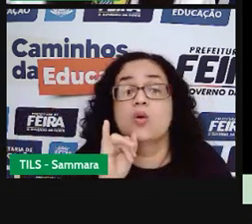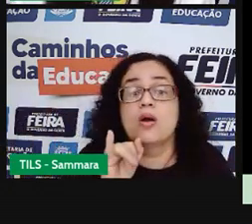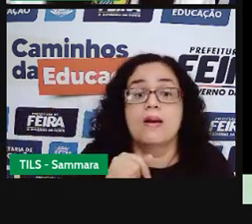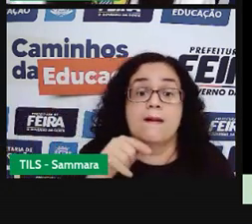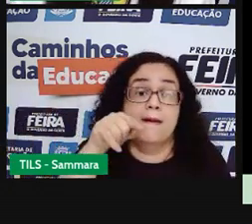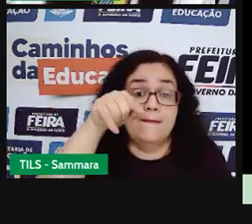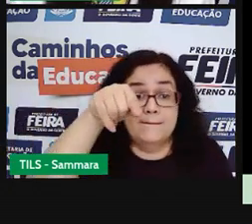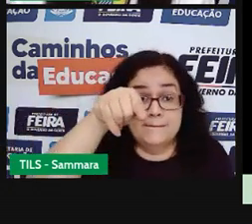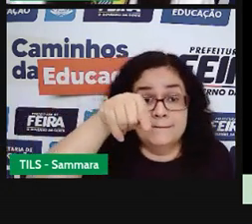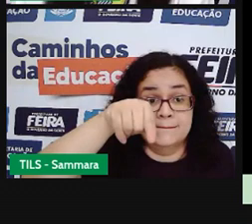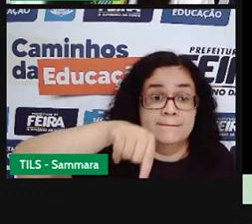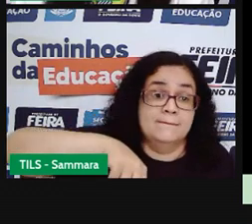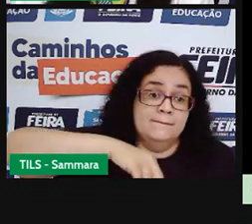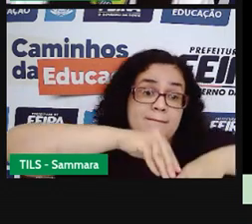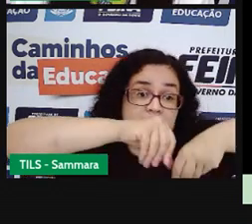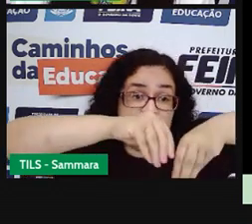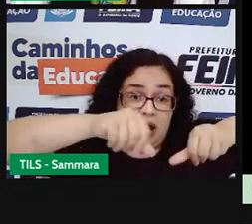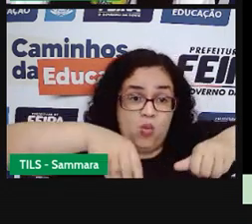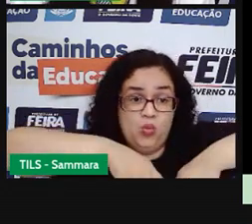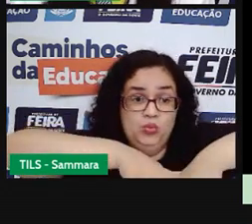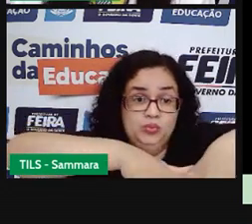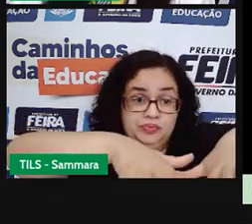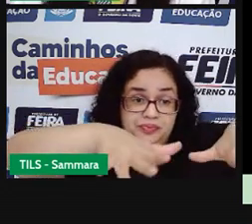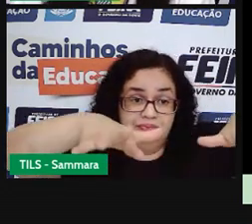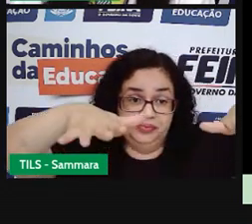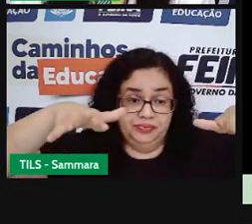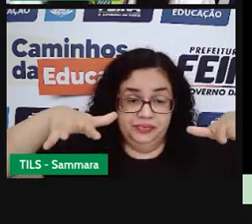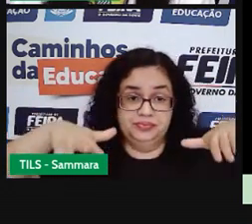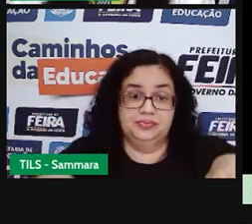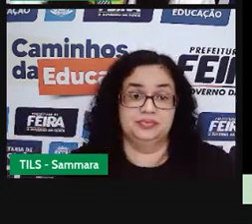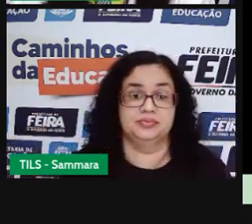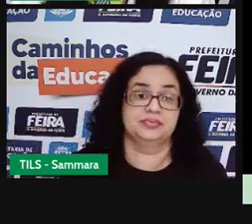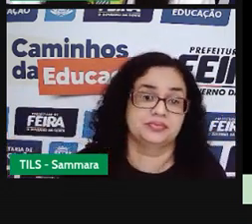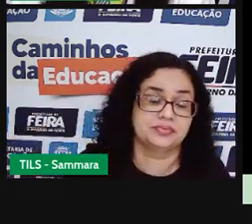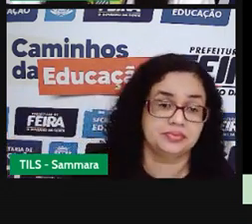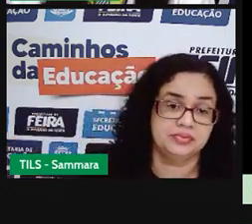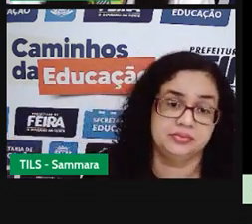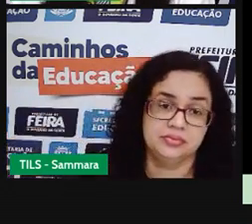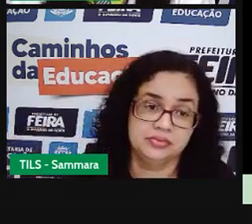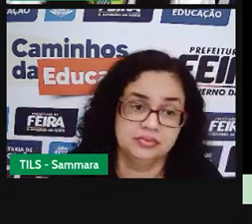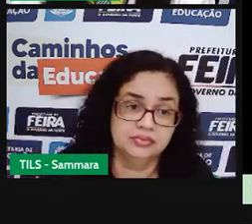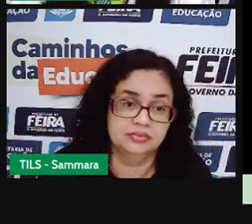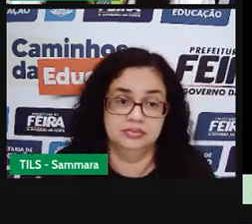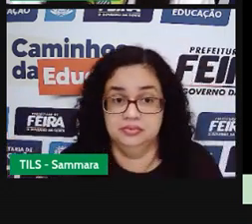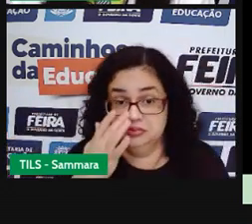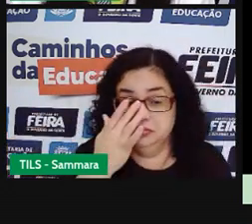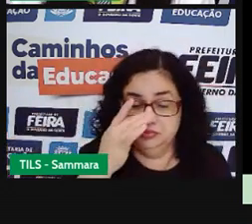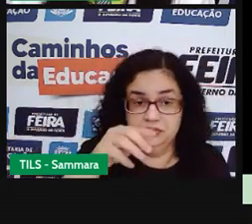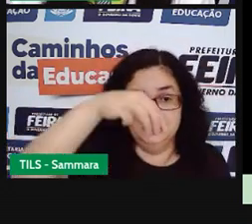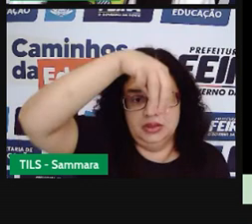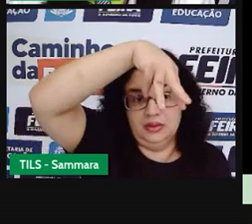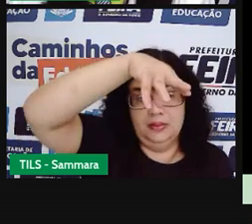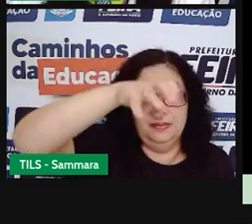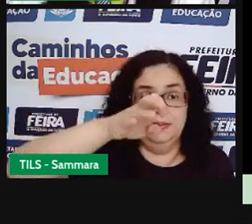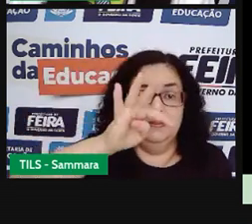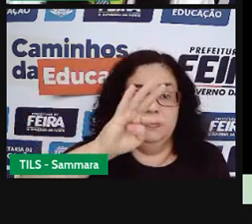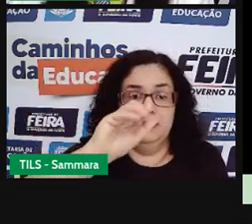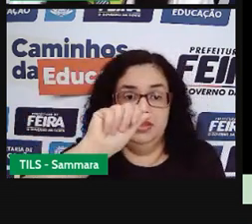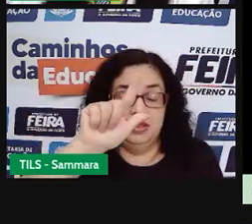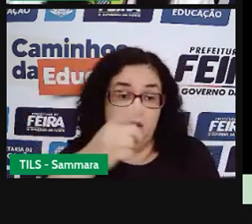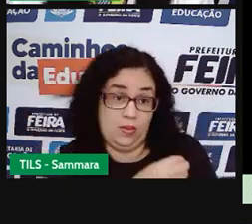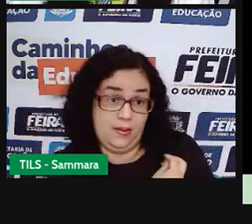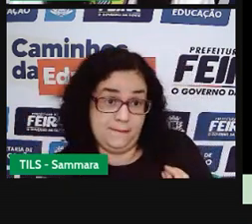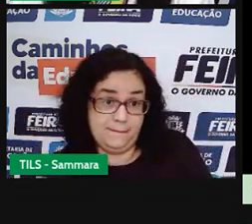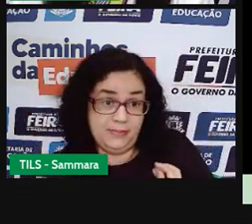material ó metal exatamente e os metais estão presentes na natureza